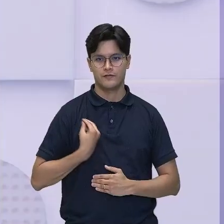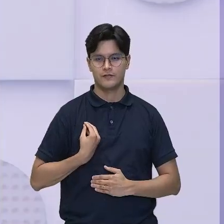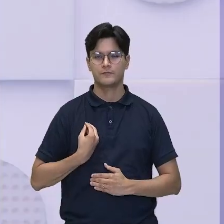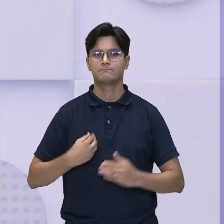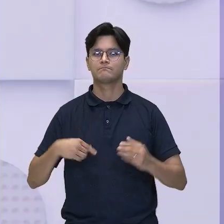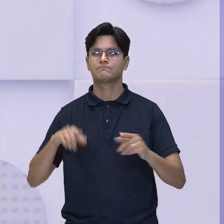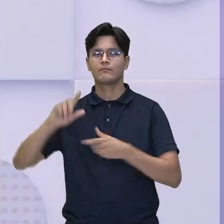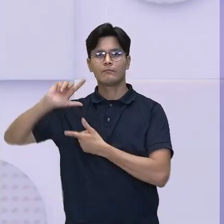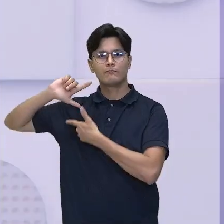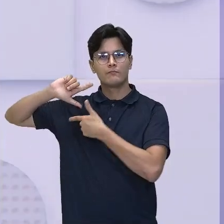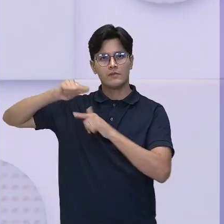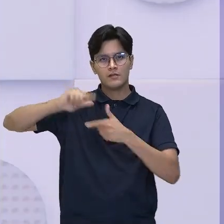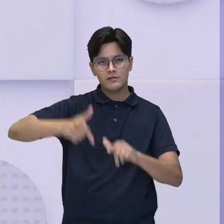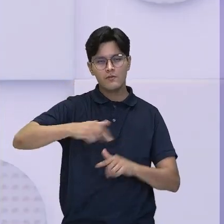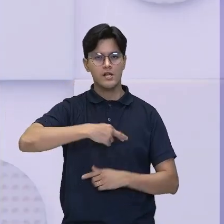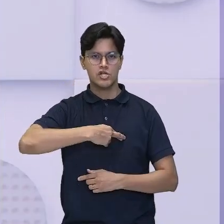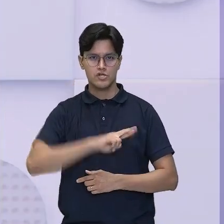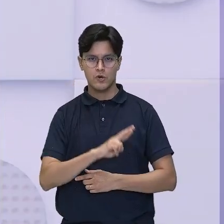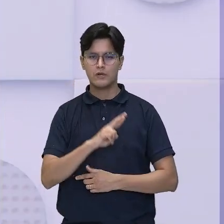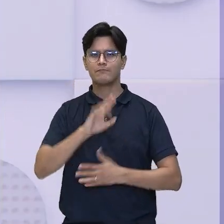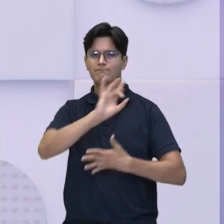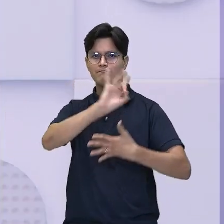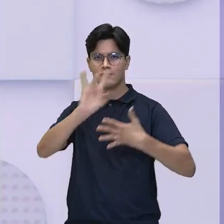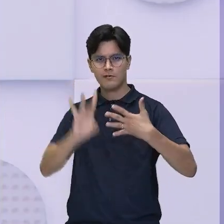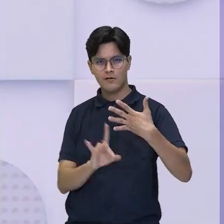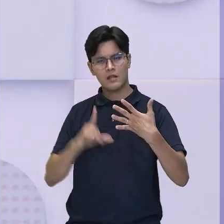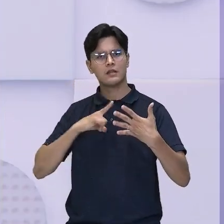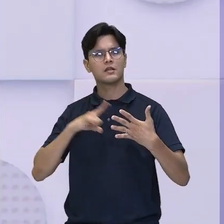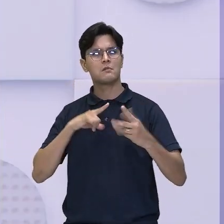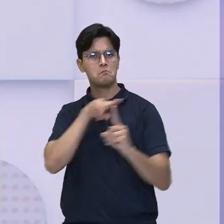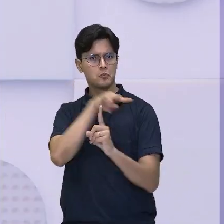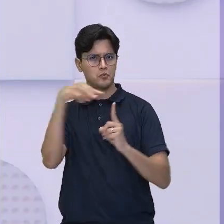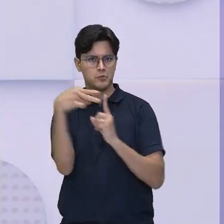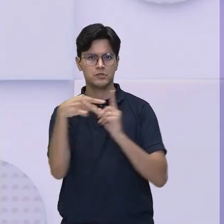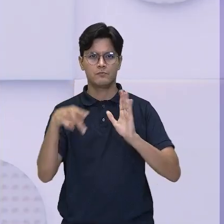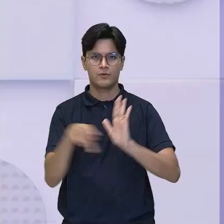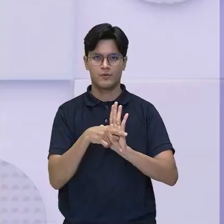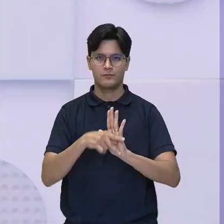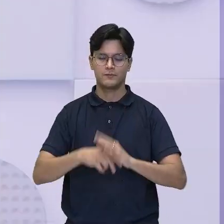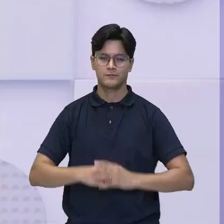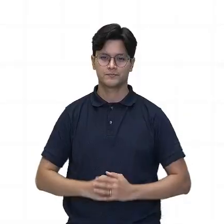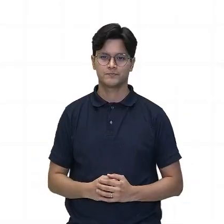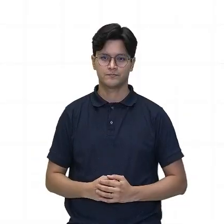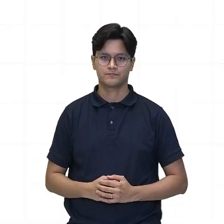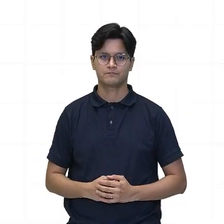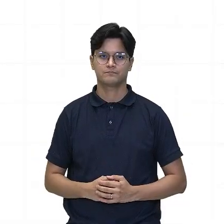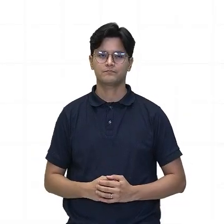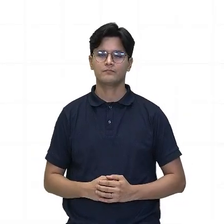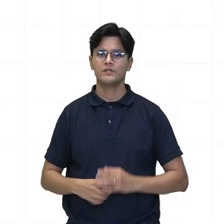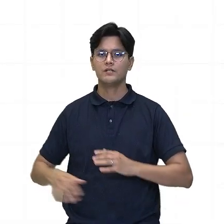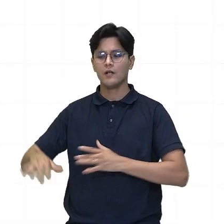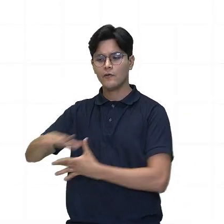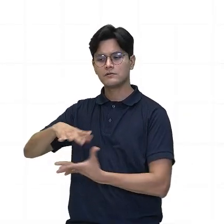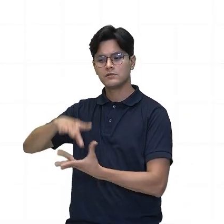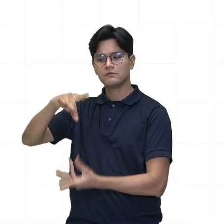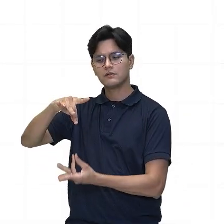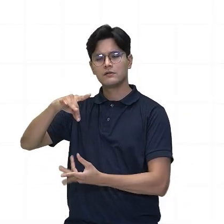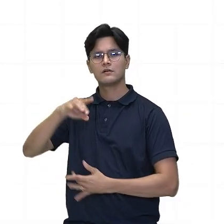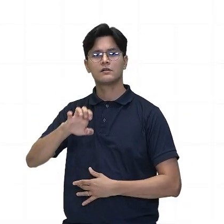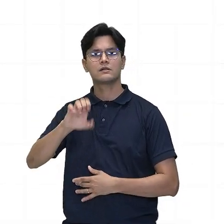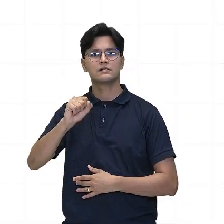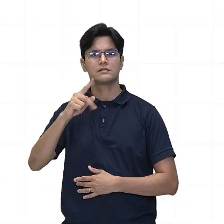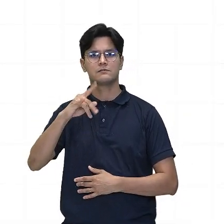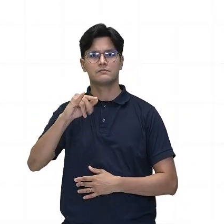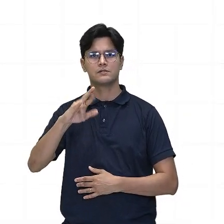tradição religiosa vai ter um olhar quanto a isso. Okay? Já espiritualidade já é o quê? É